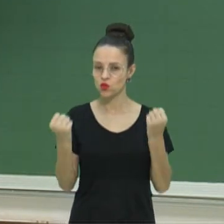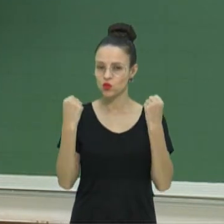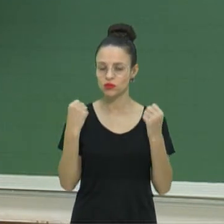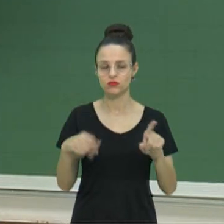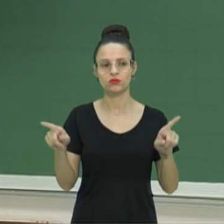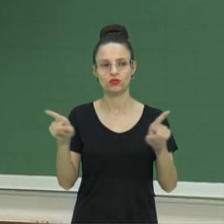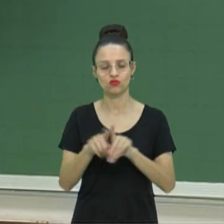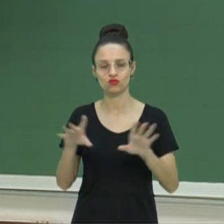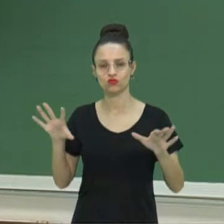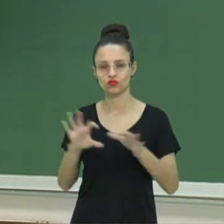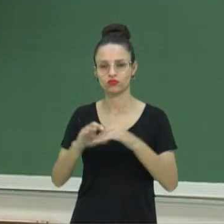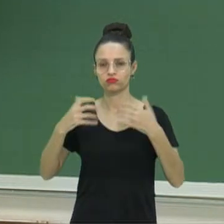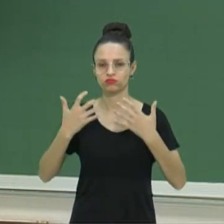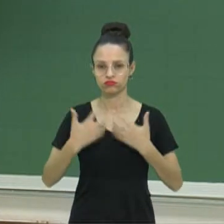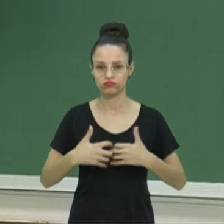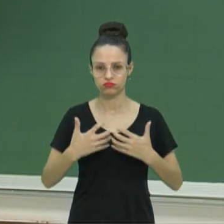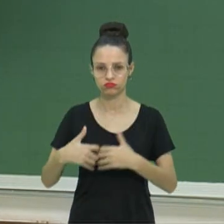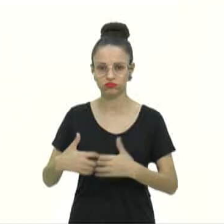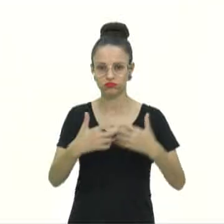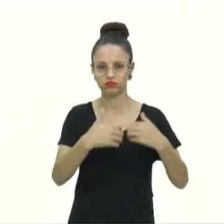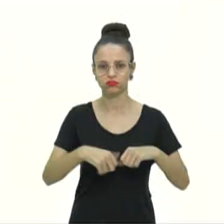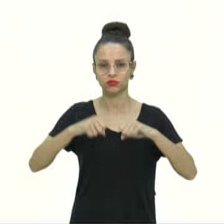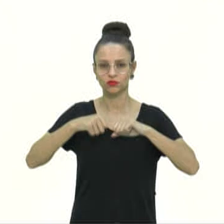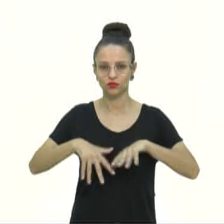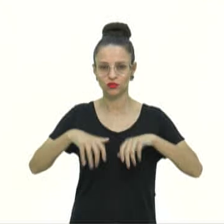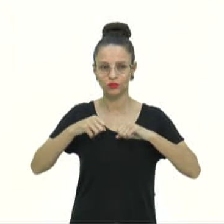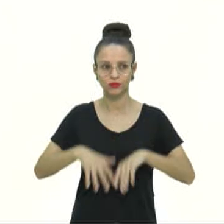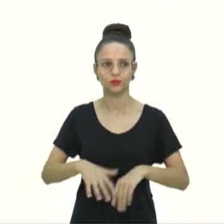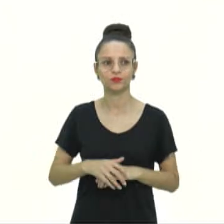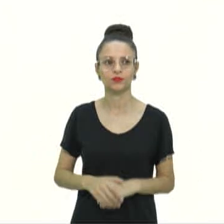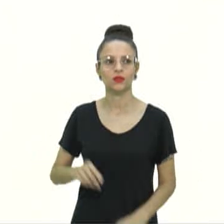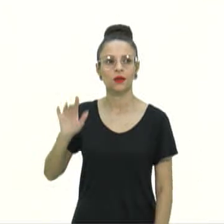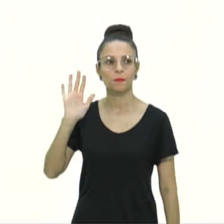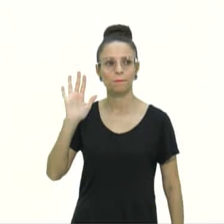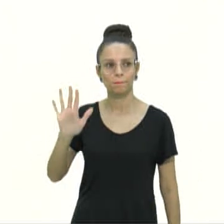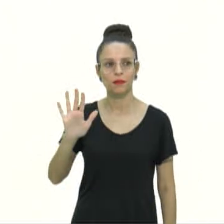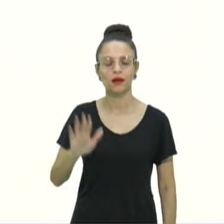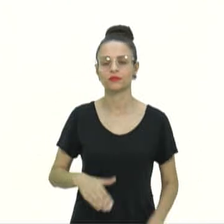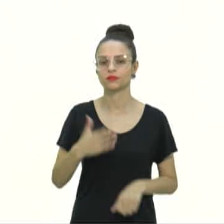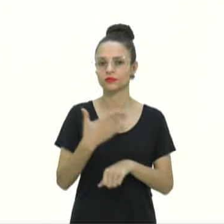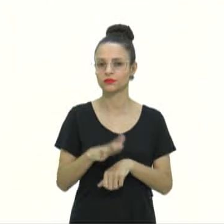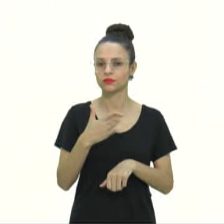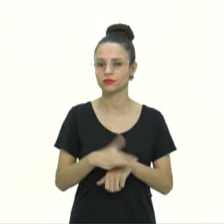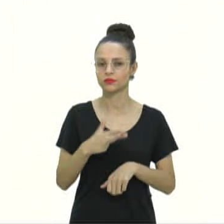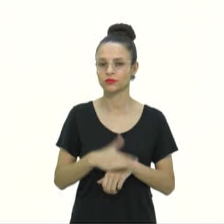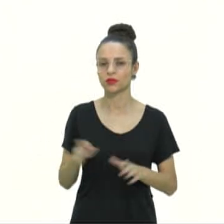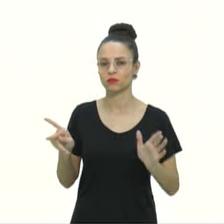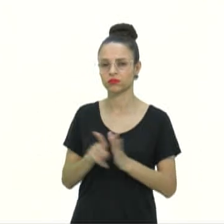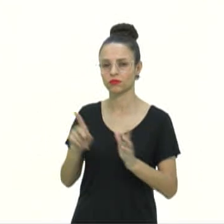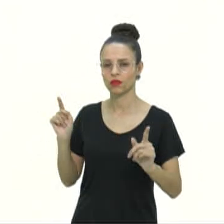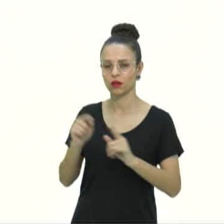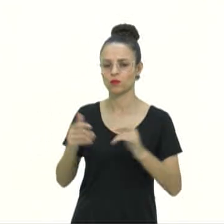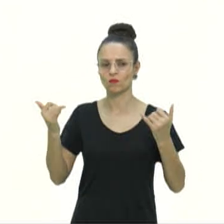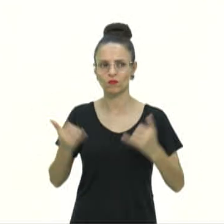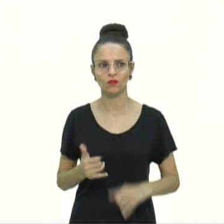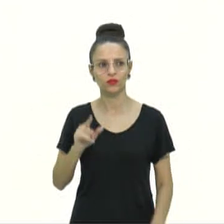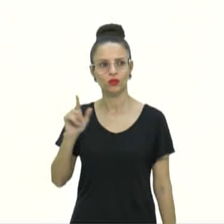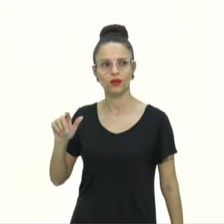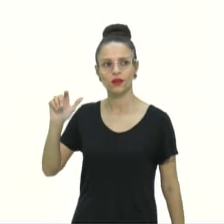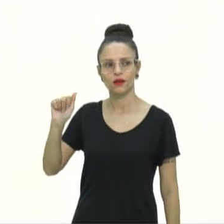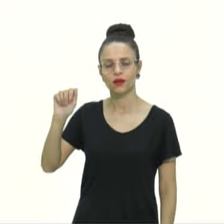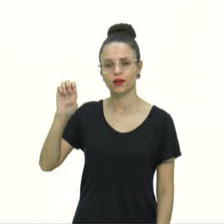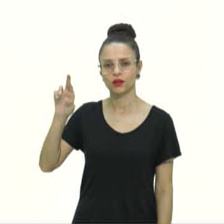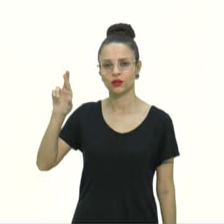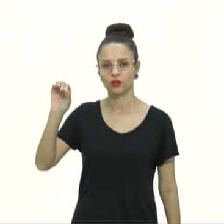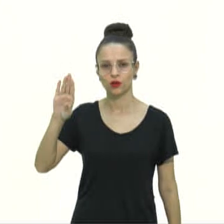funcional. Já nos treinos aeróbicos, então, como a intensidade varia muito, né, então podemos encontrar